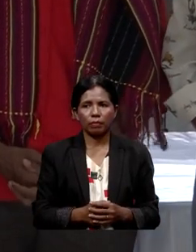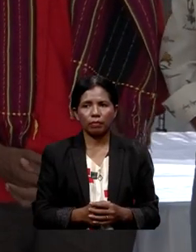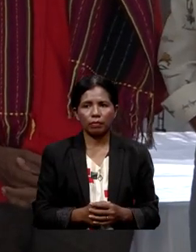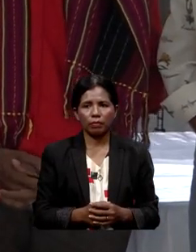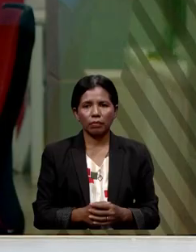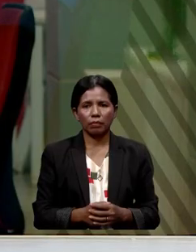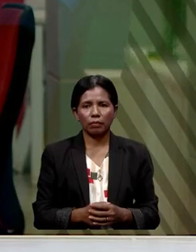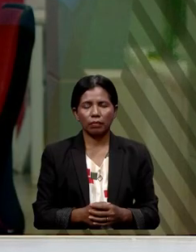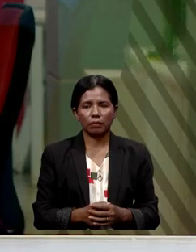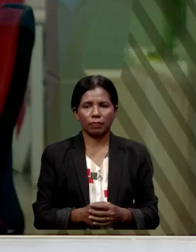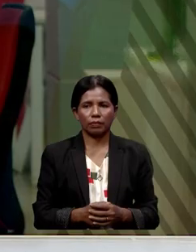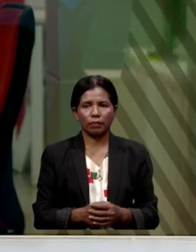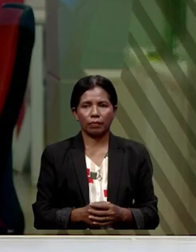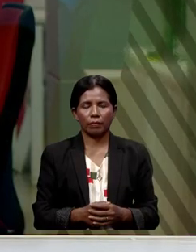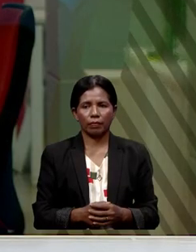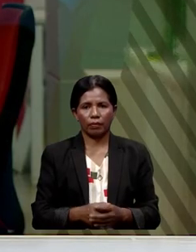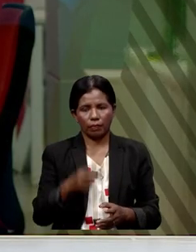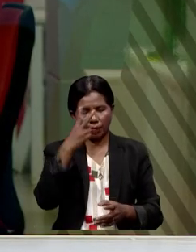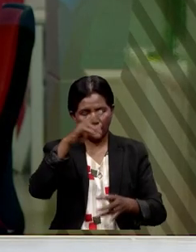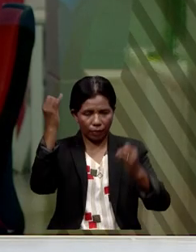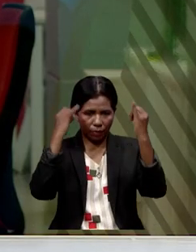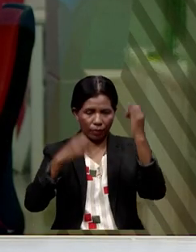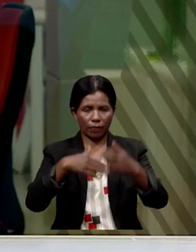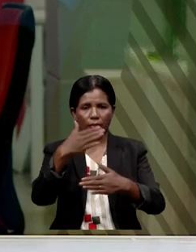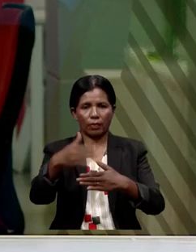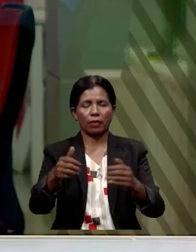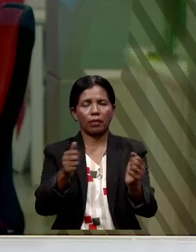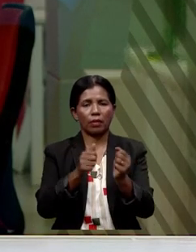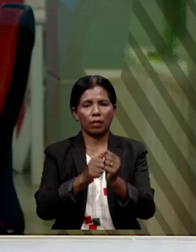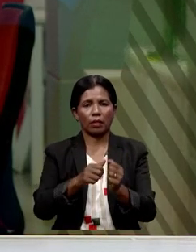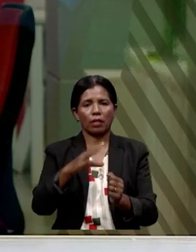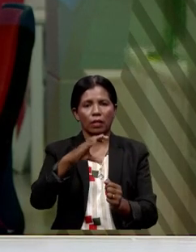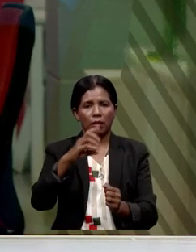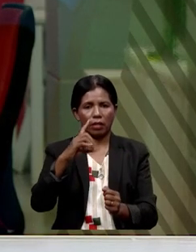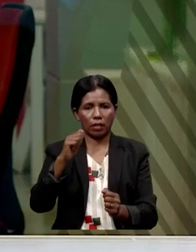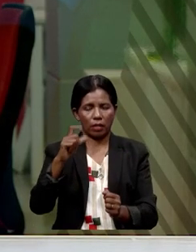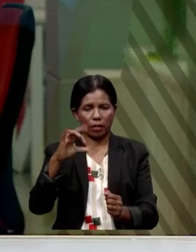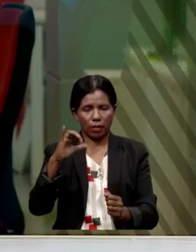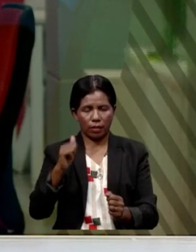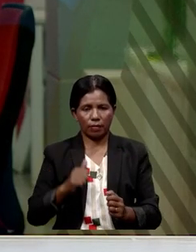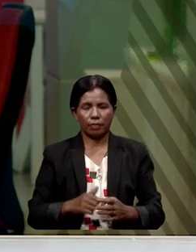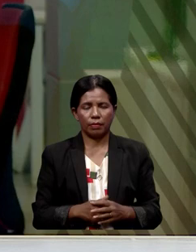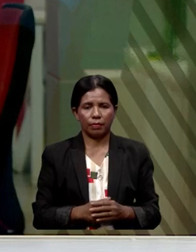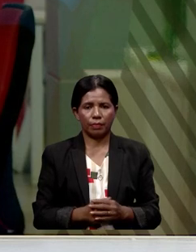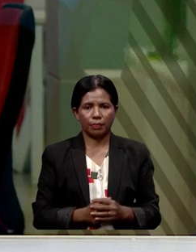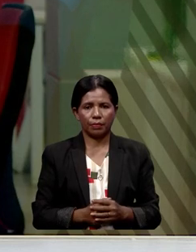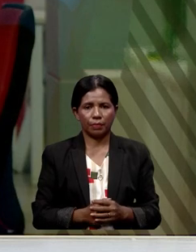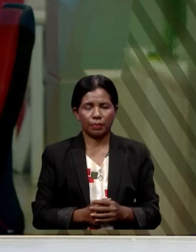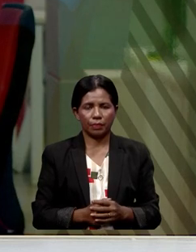Giemen. Termo e acompanha comercial Balu no espaço comercial a moto com Cidália Sombai.